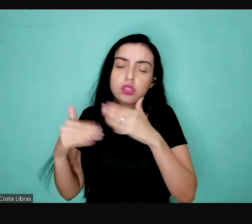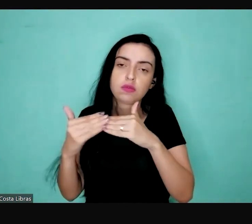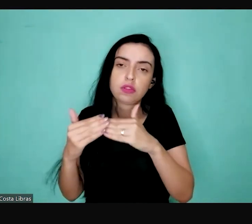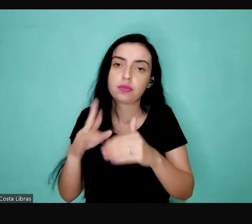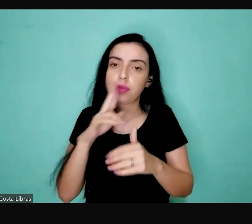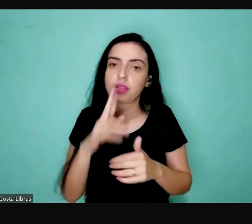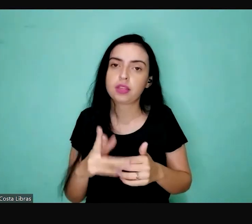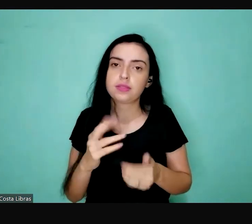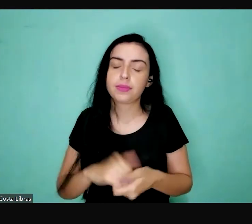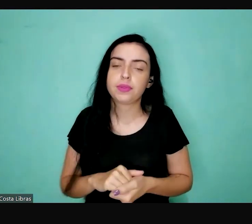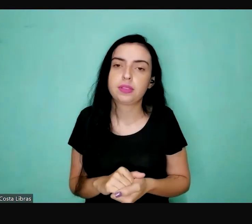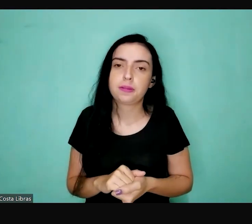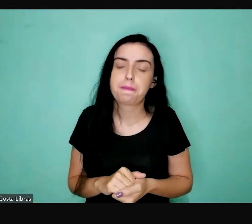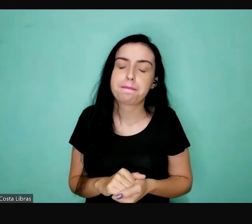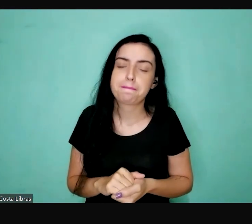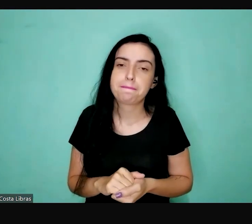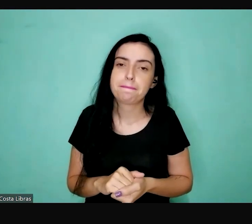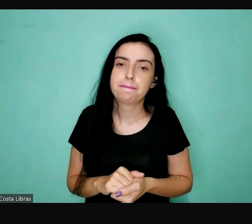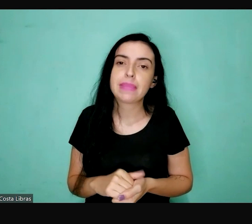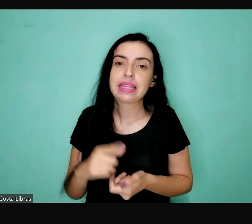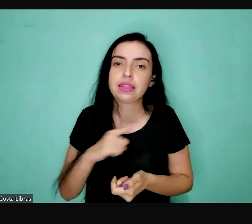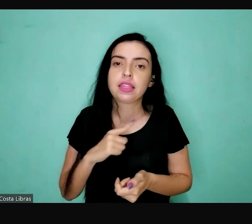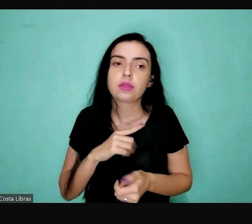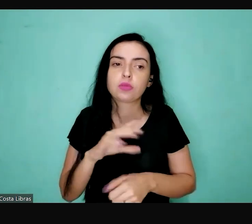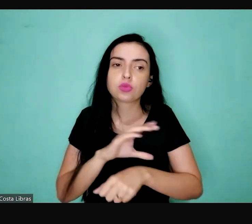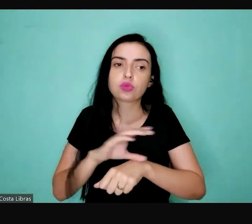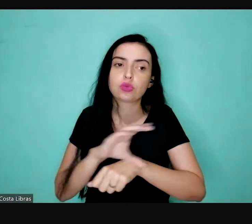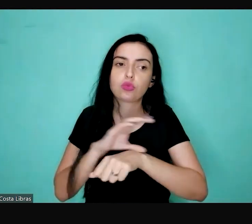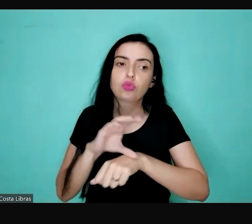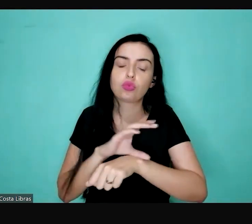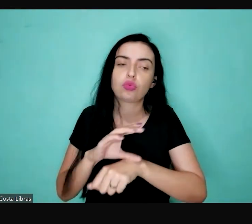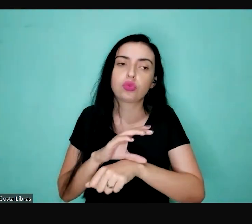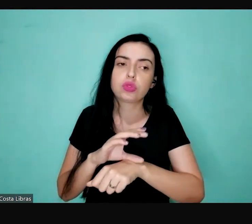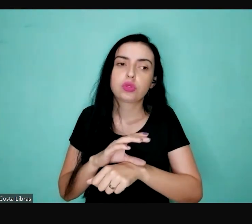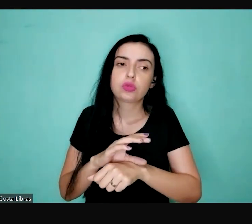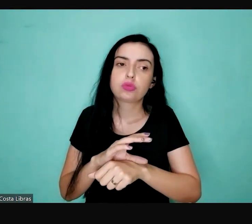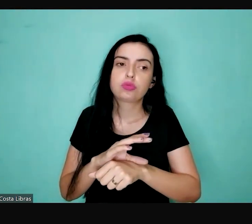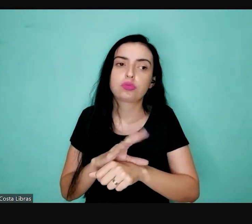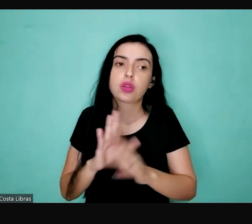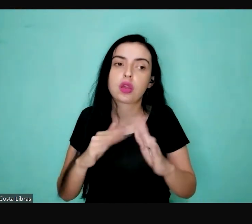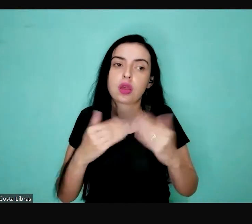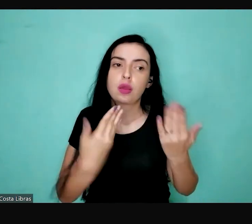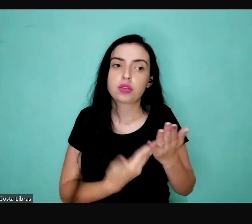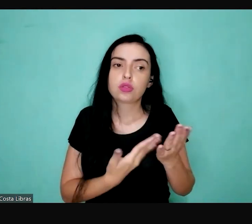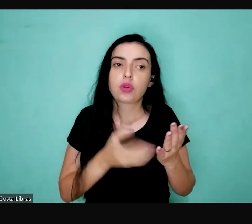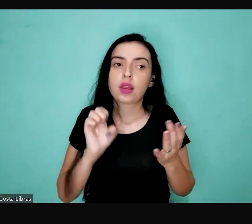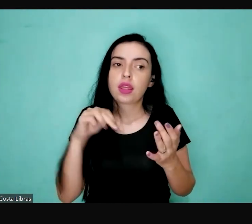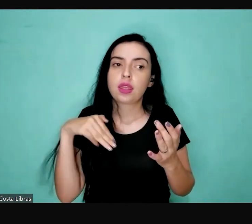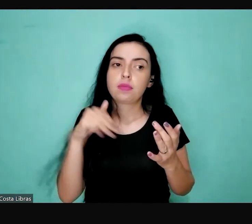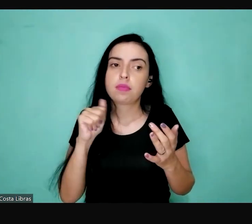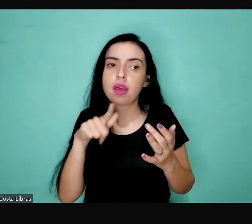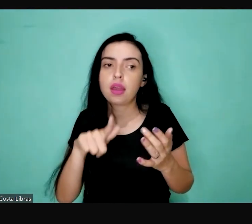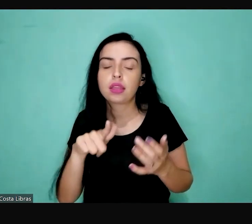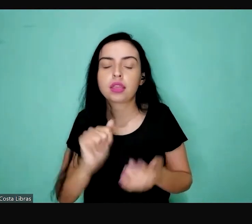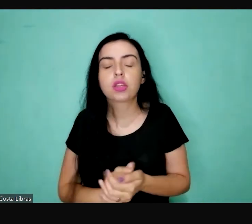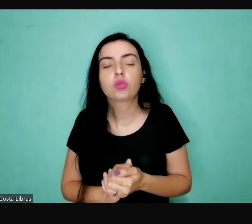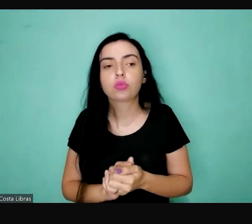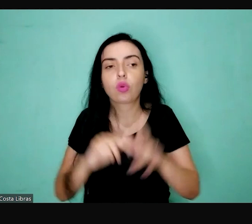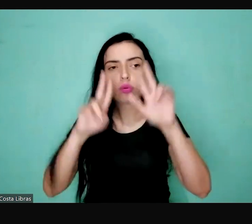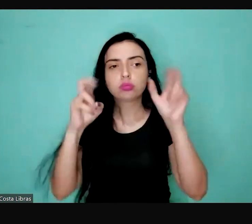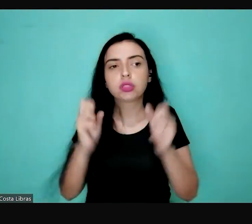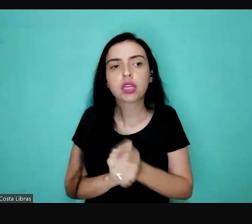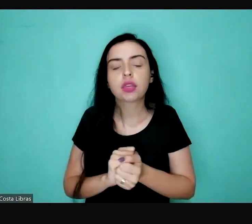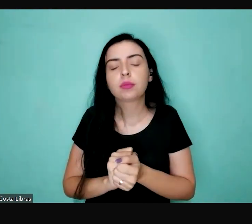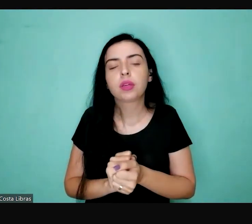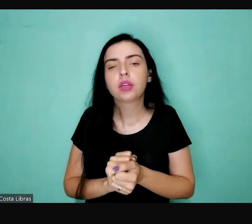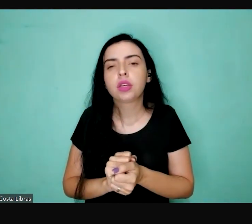é? Nós tivemos um curso promovido pela IMAG justamente sobre teorias da